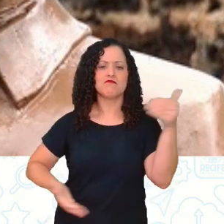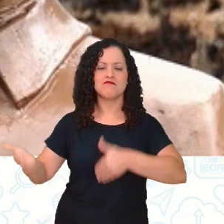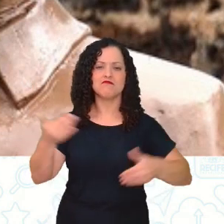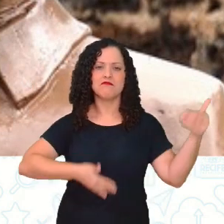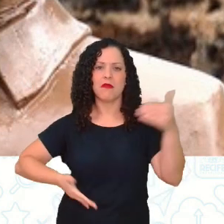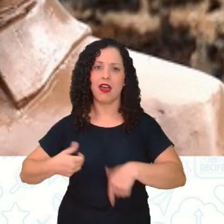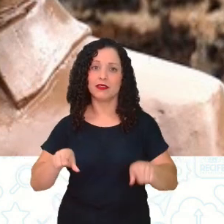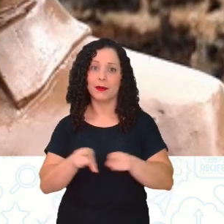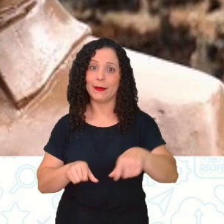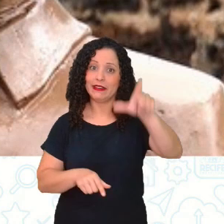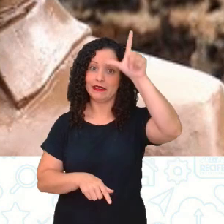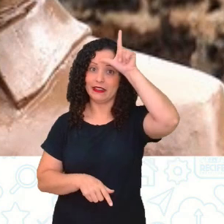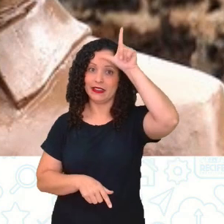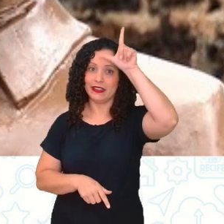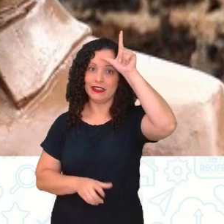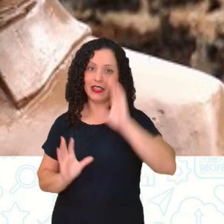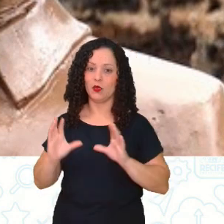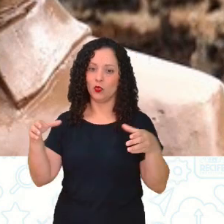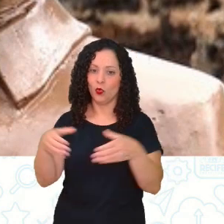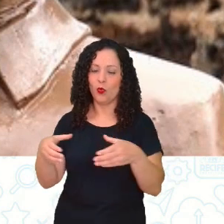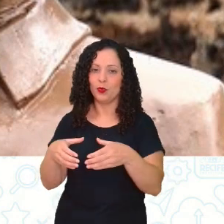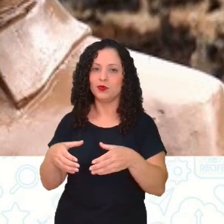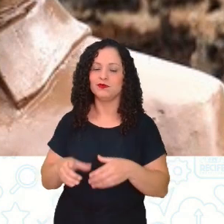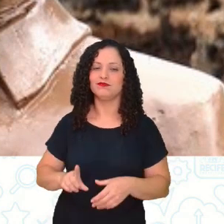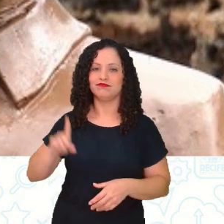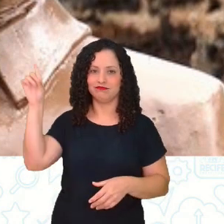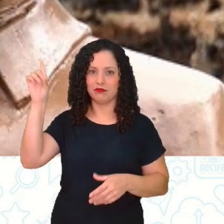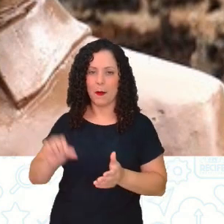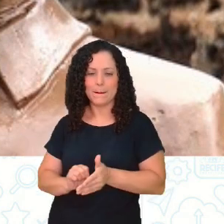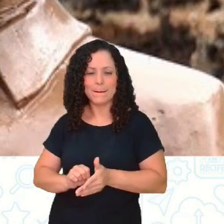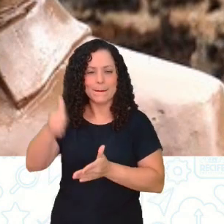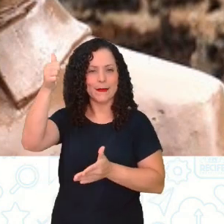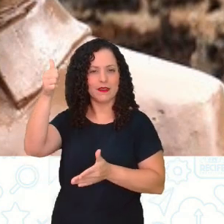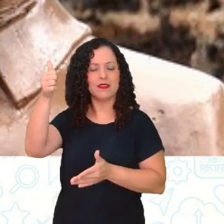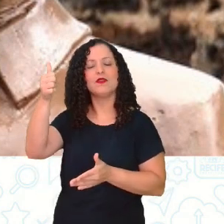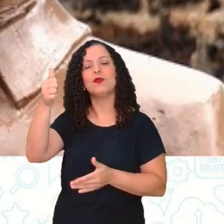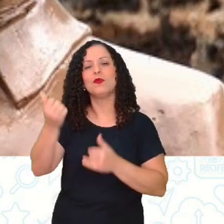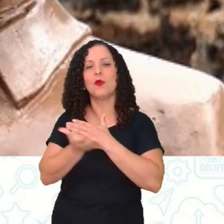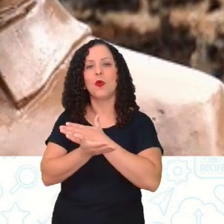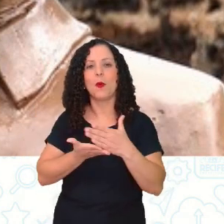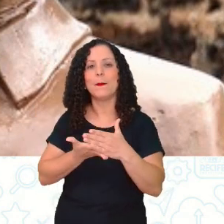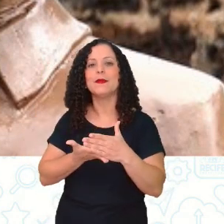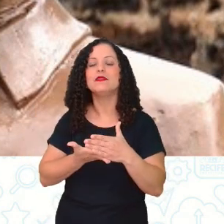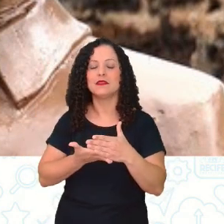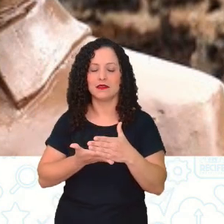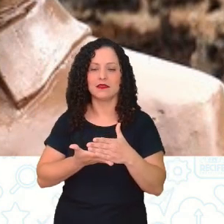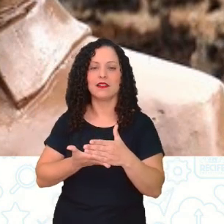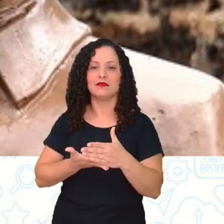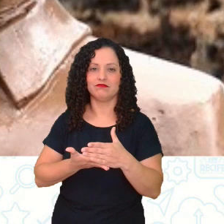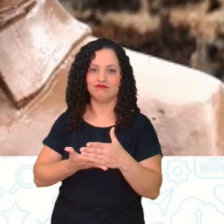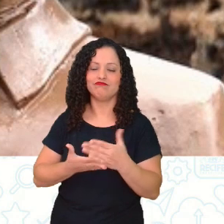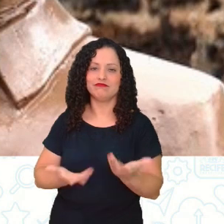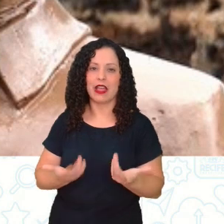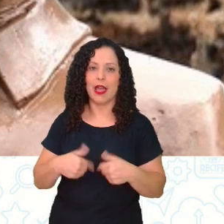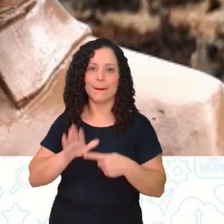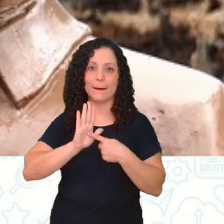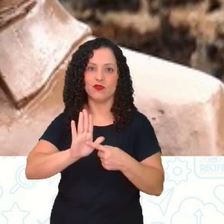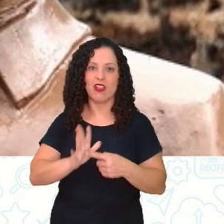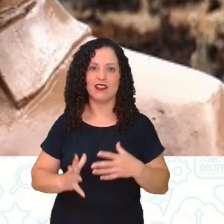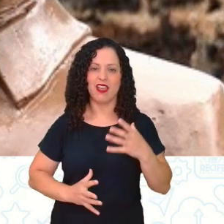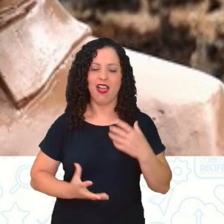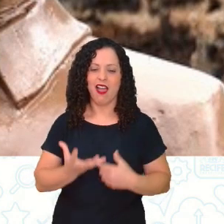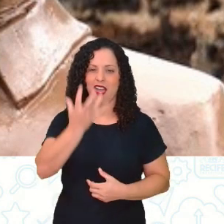Foi ele ali um dos primeiros, o pioneiro, né, vamos dizer assim, a trazer, né, à tona essa